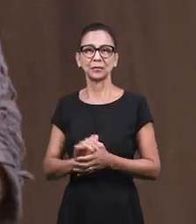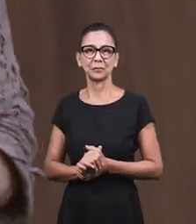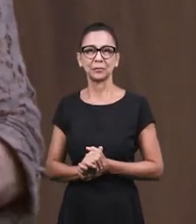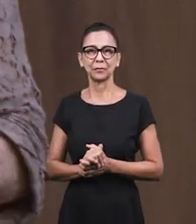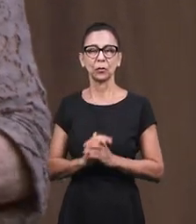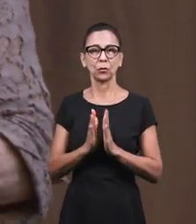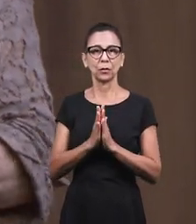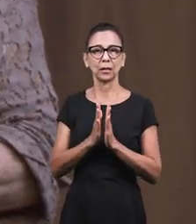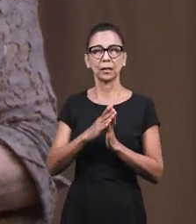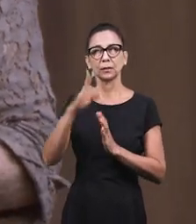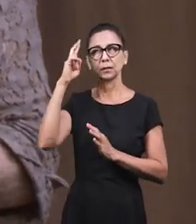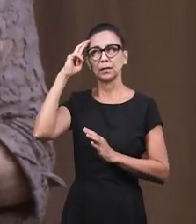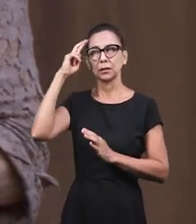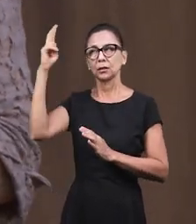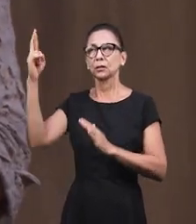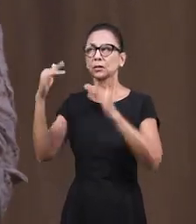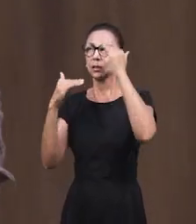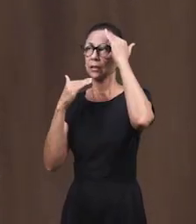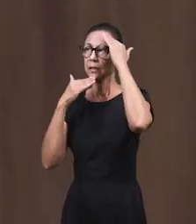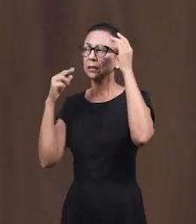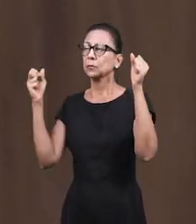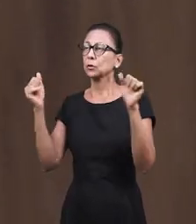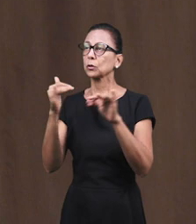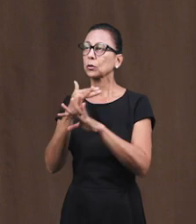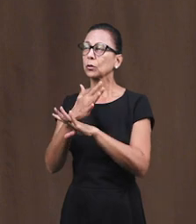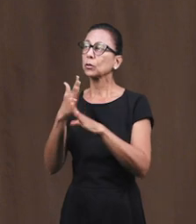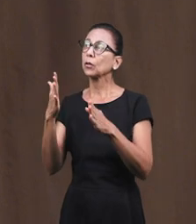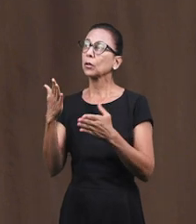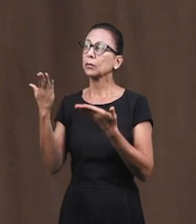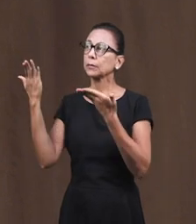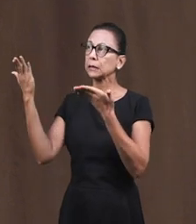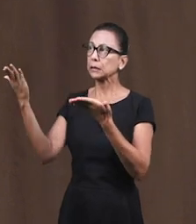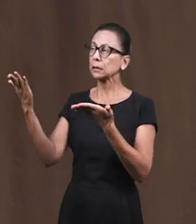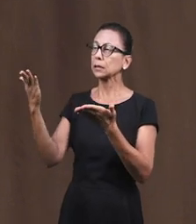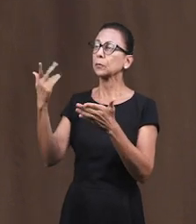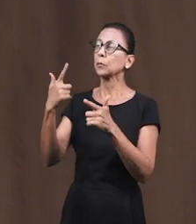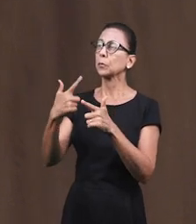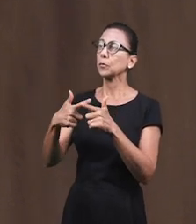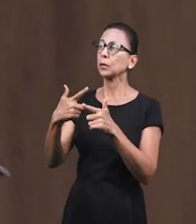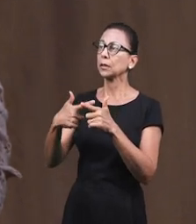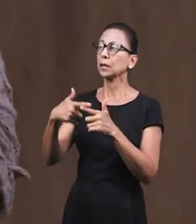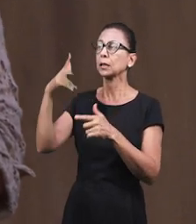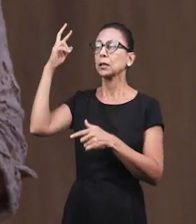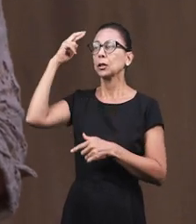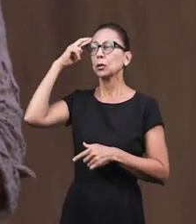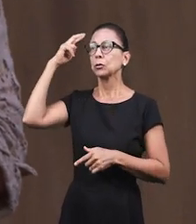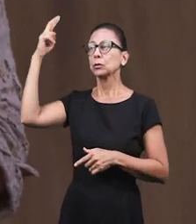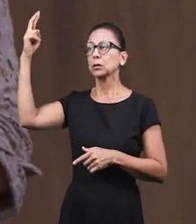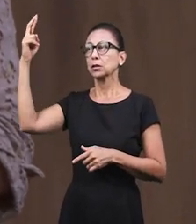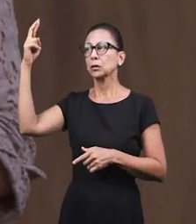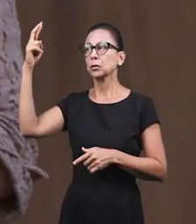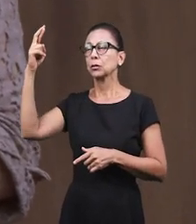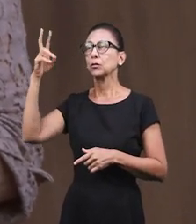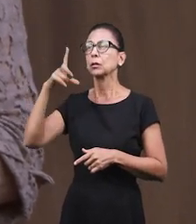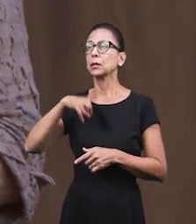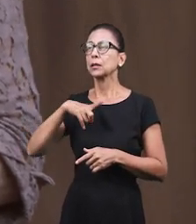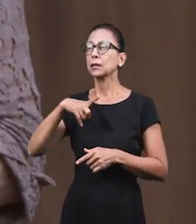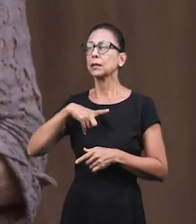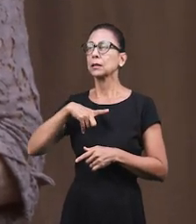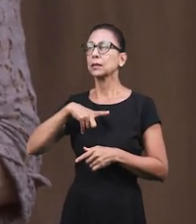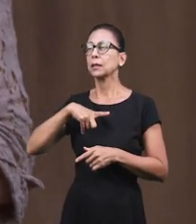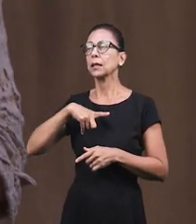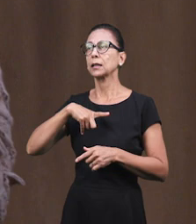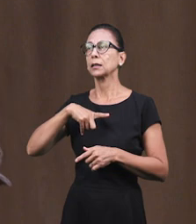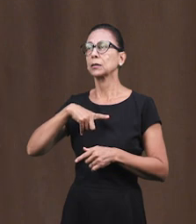nós queremos te glorificar. Queremos te bendizer, Senhor, porque o Senhor tem aberto o nosso